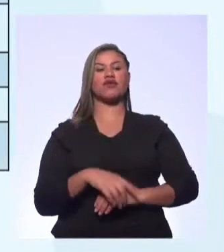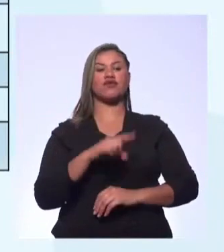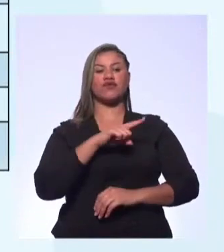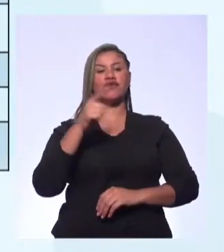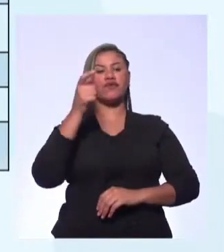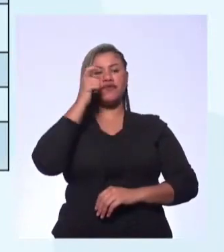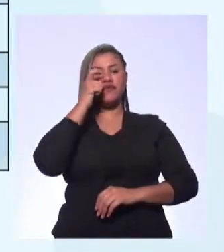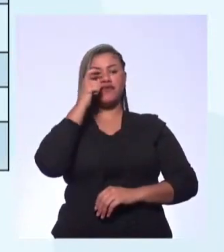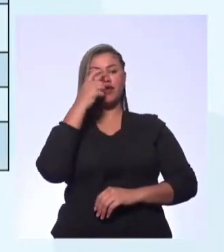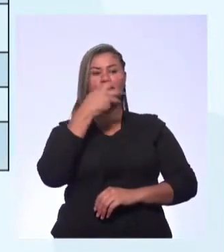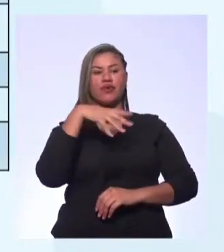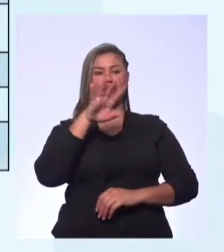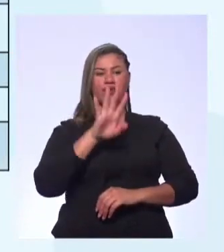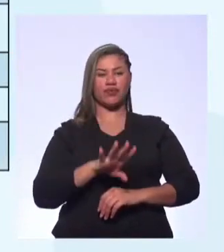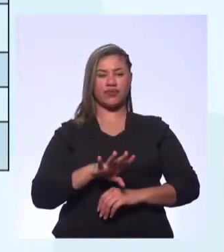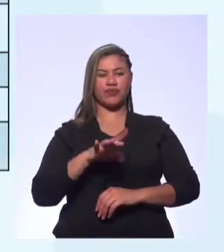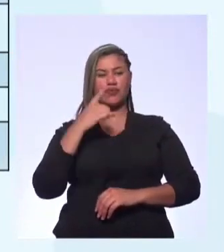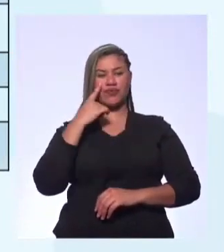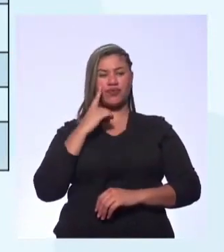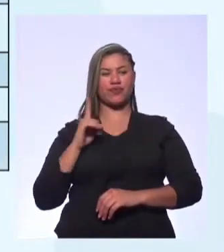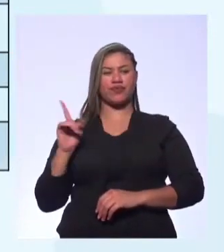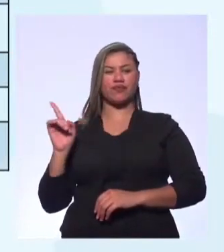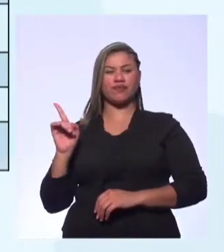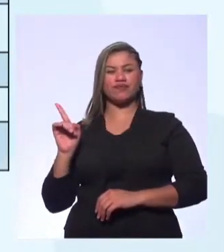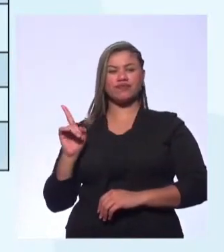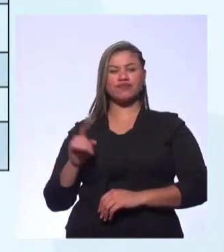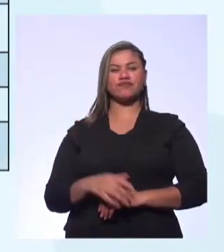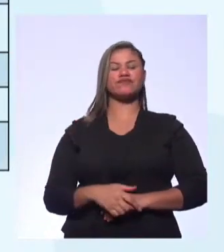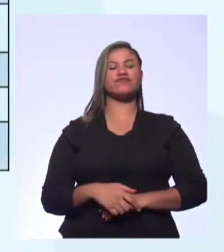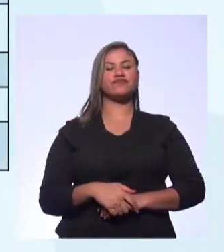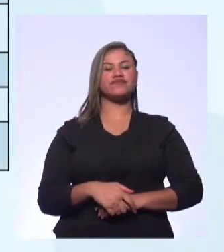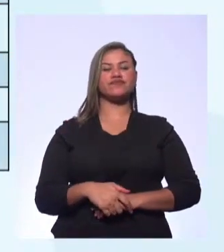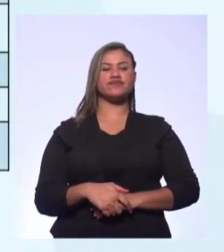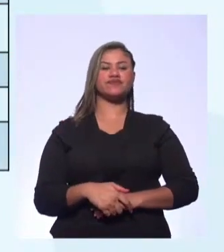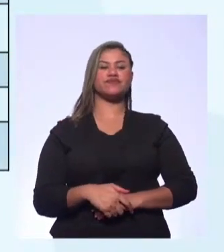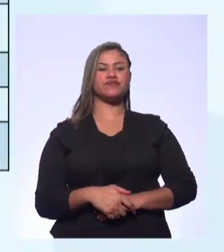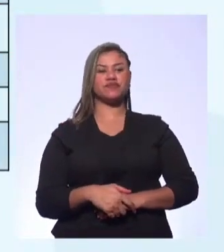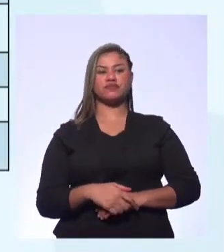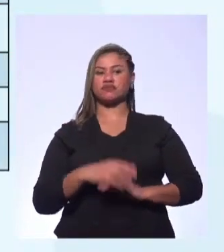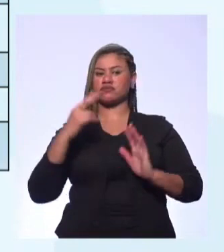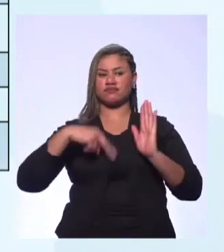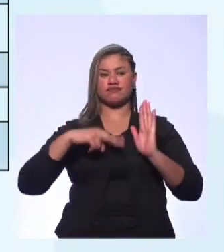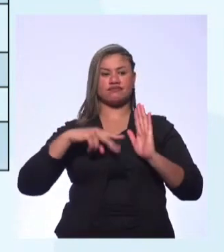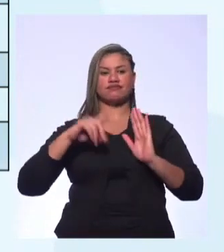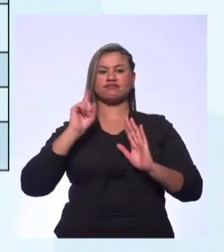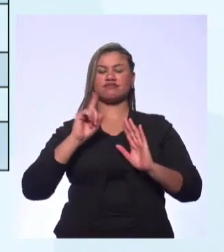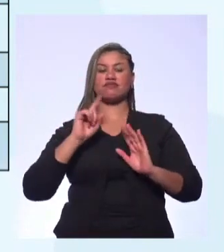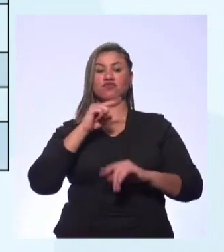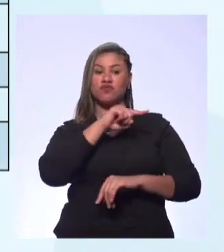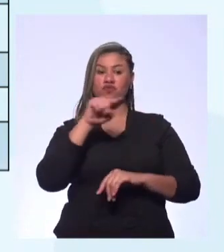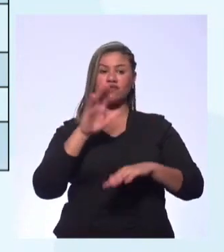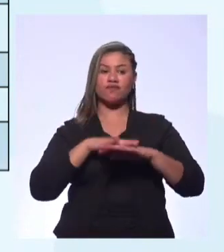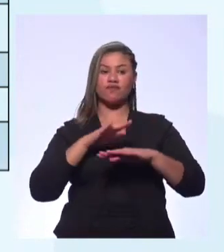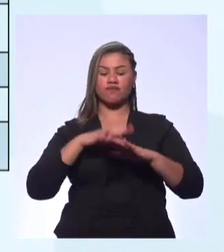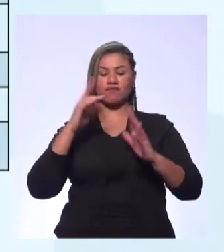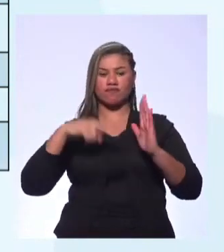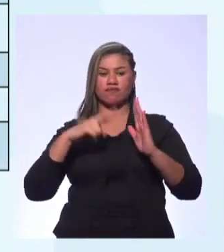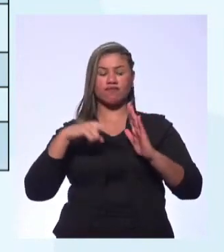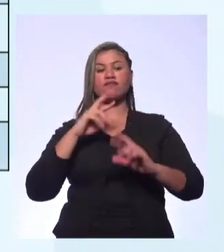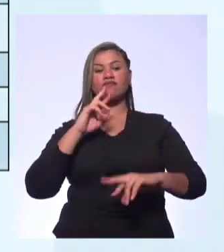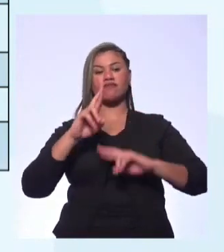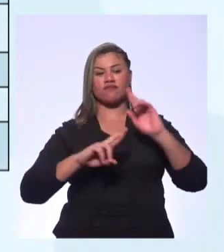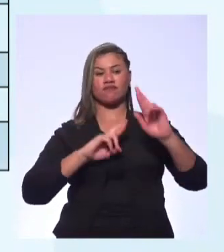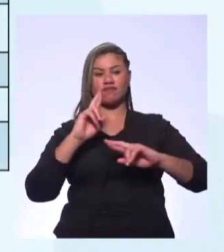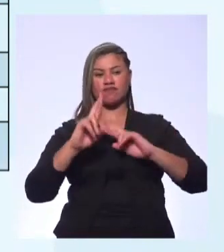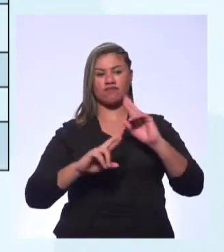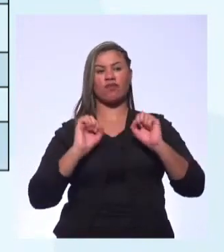o que tem nesse quadrado, né? Vocês vão fazer a leitura dele, não vou ler com vocês, nesse quadradinho A. E vocês vão responder.